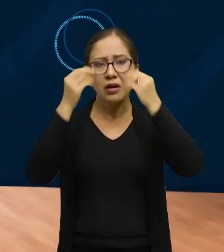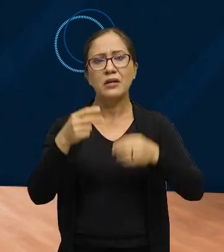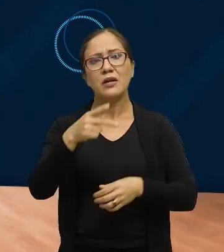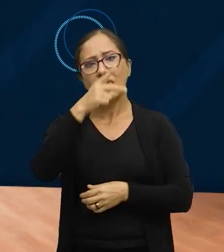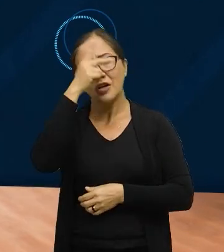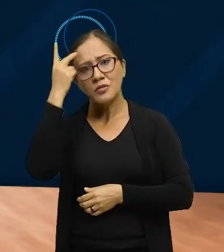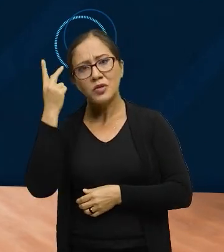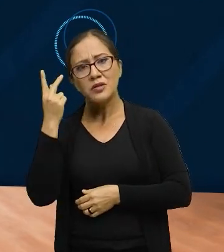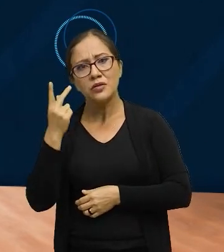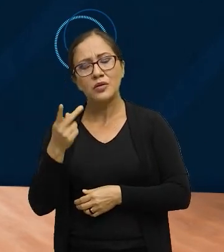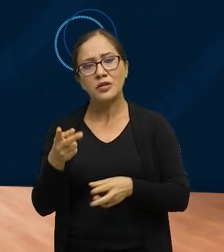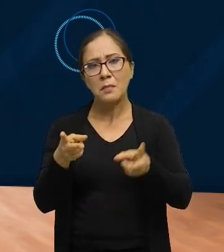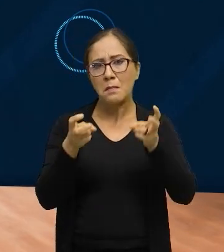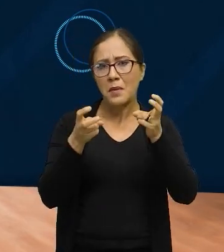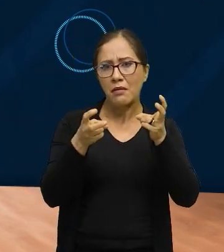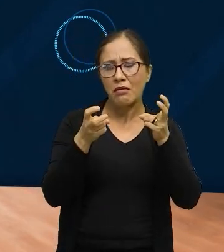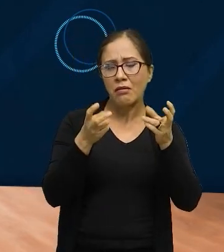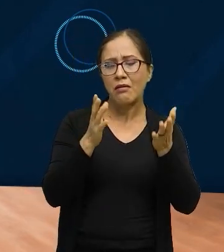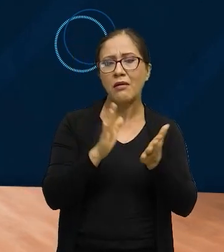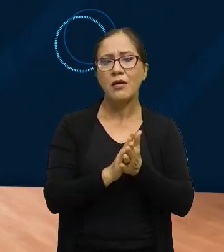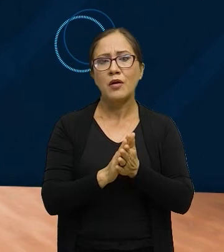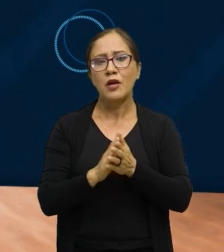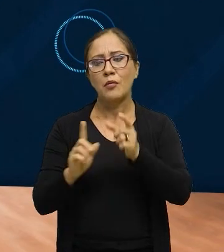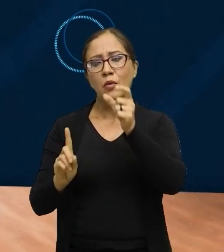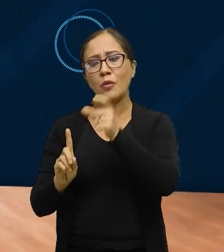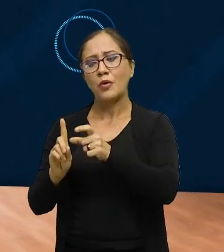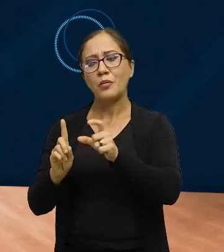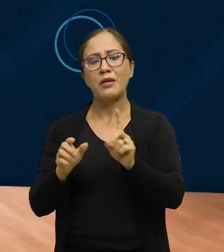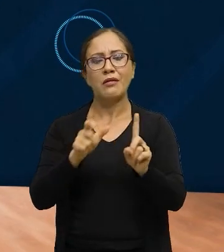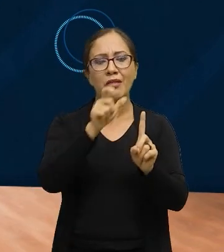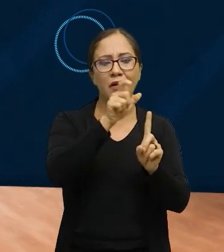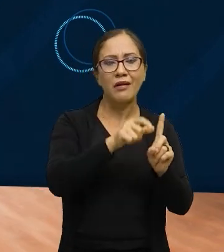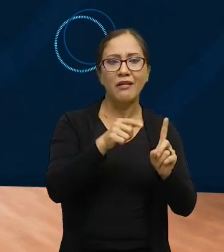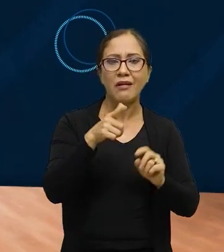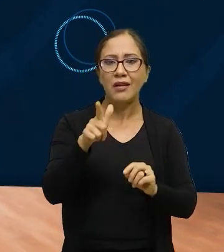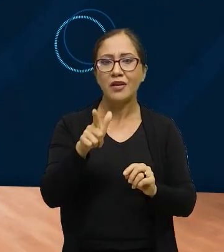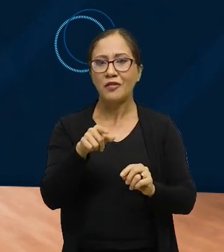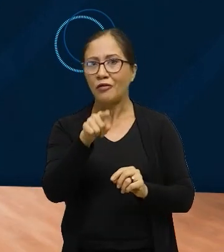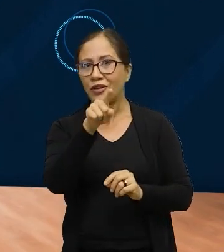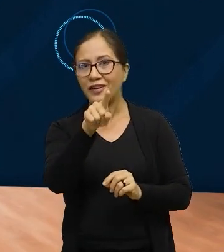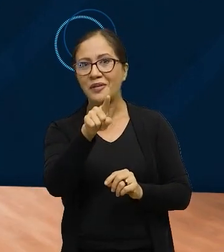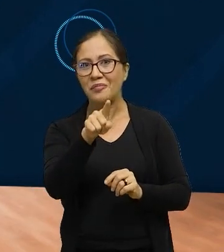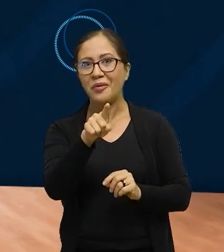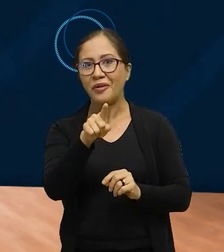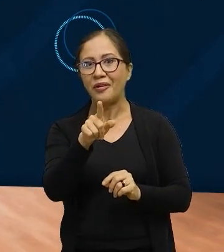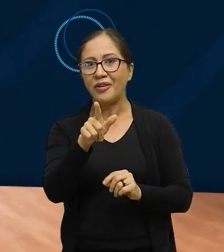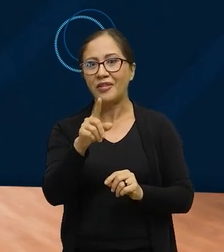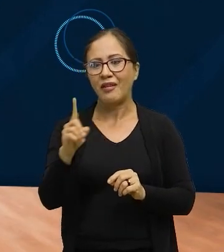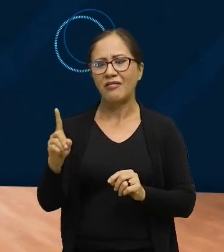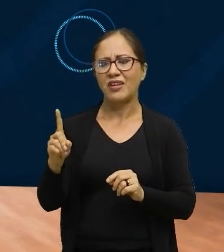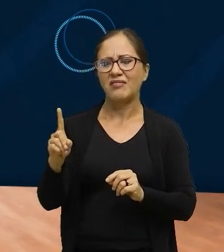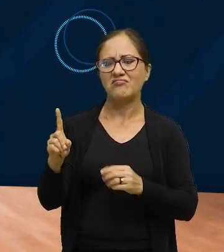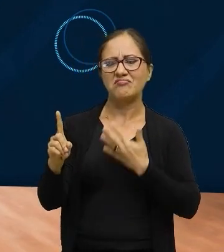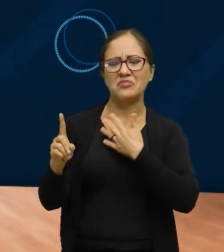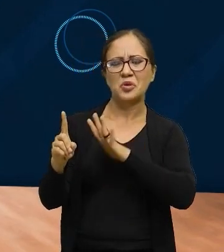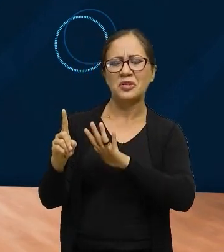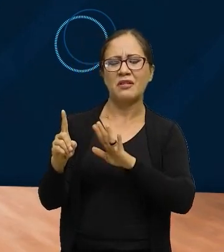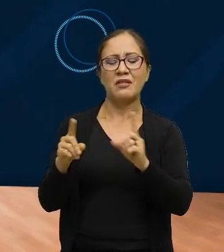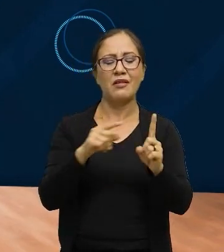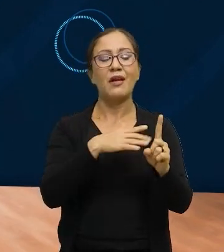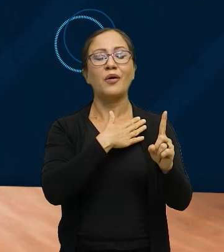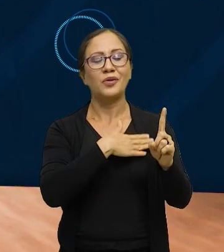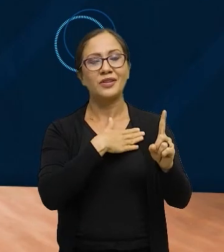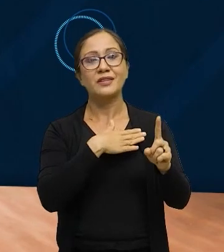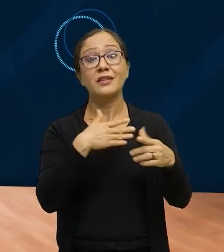um personagem, um com o outro? Você, de repente, pode ter se identificado com um deles e ficado aborrecido com o outro. Aí você está dando a